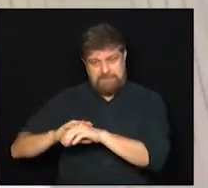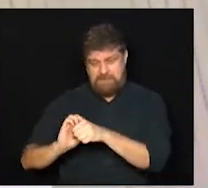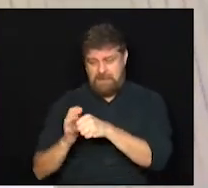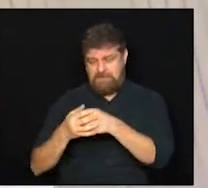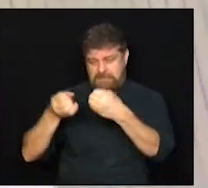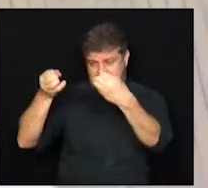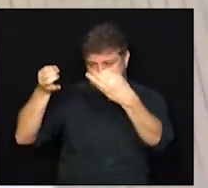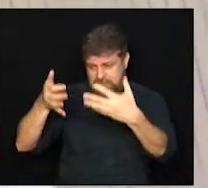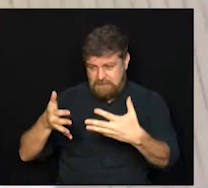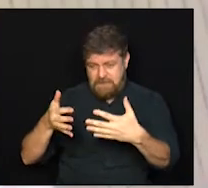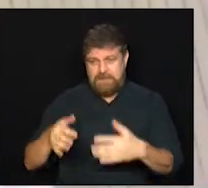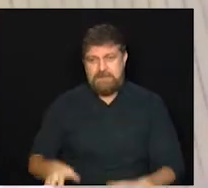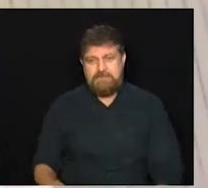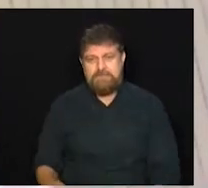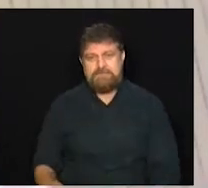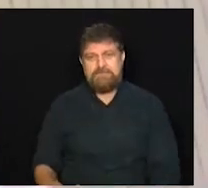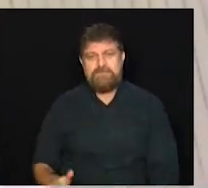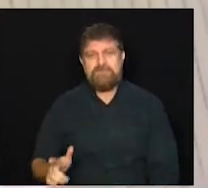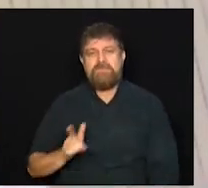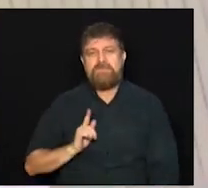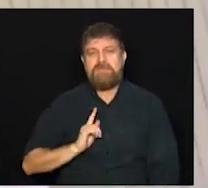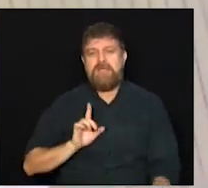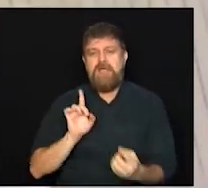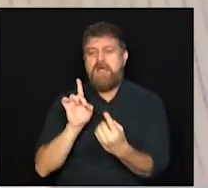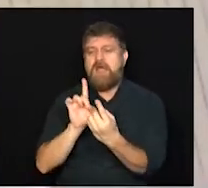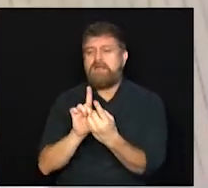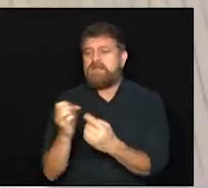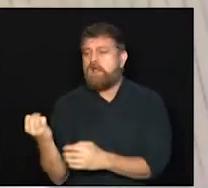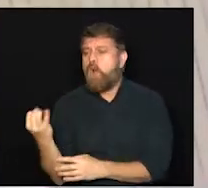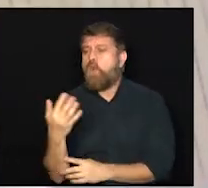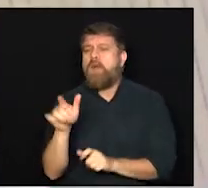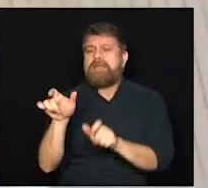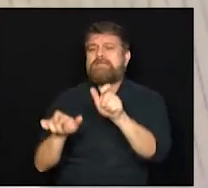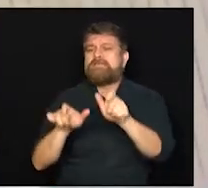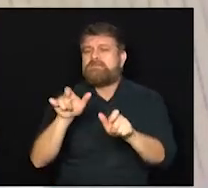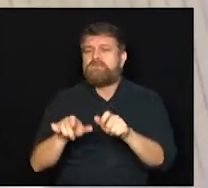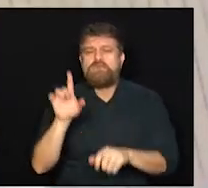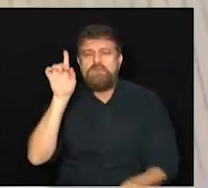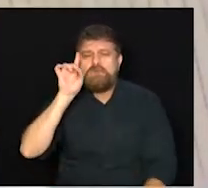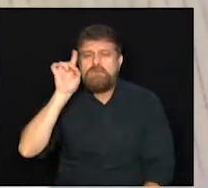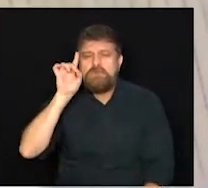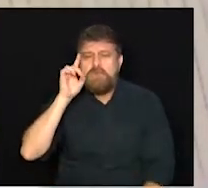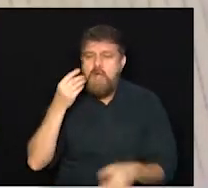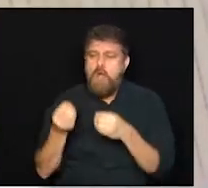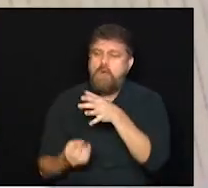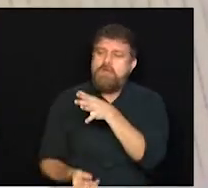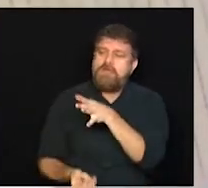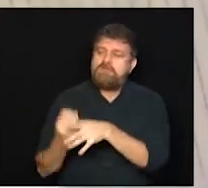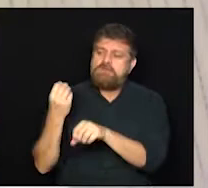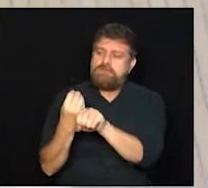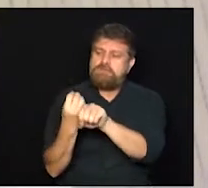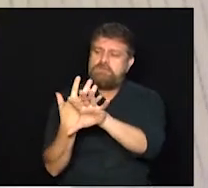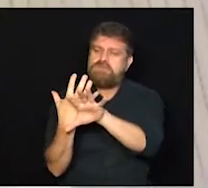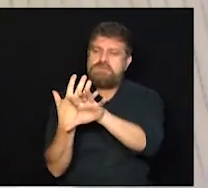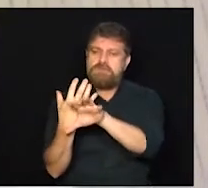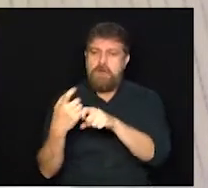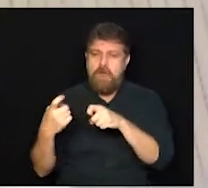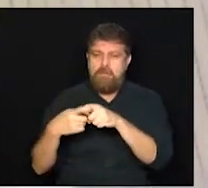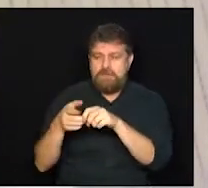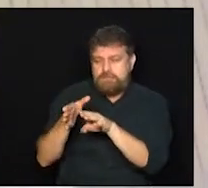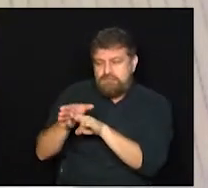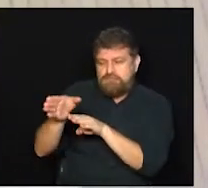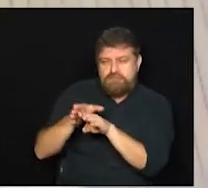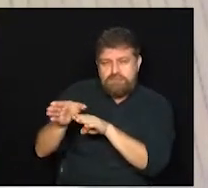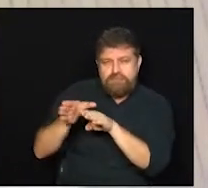Covid. Está atendendo quantas pessoas em média por dia? E como surgiu esse serviço de telesaúde